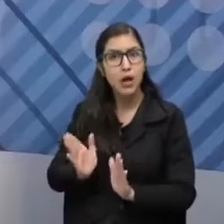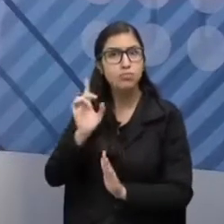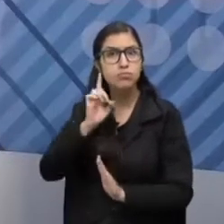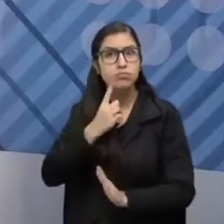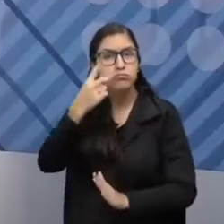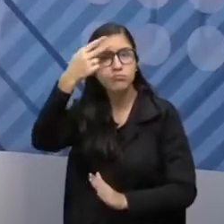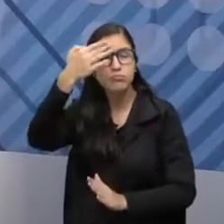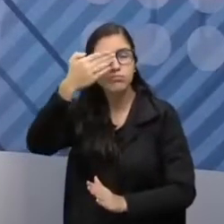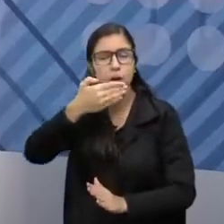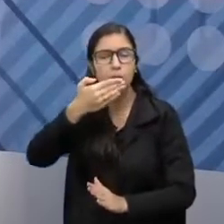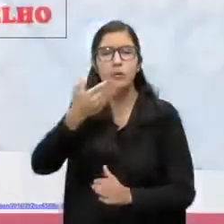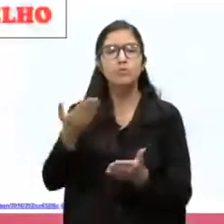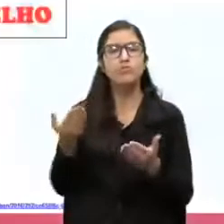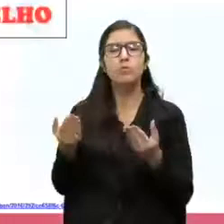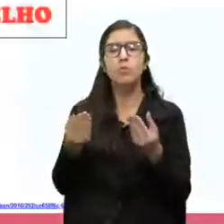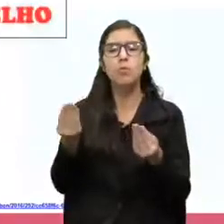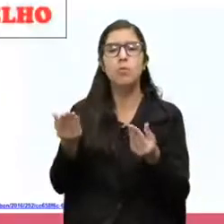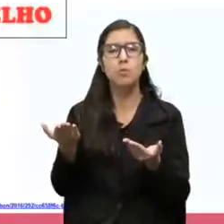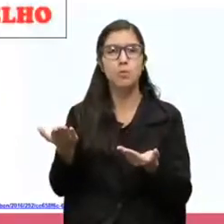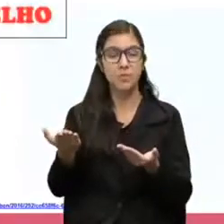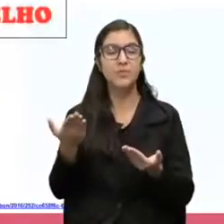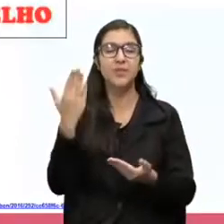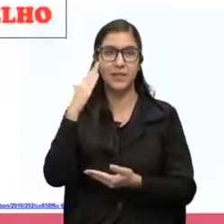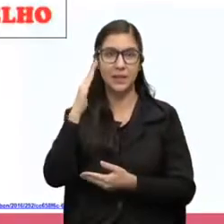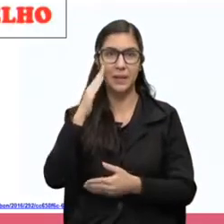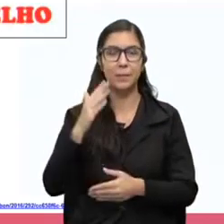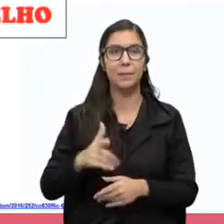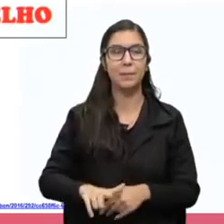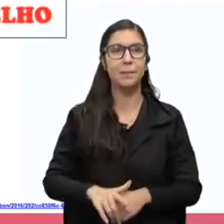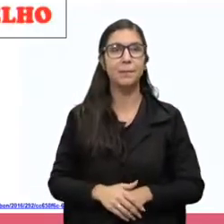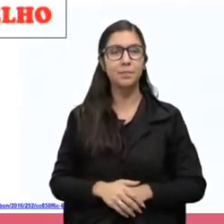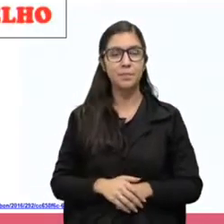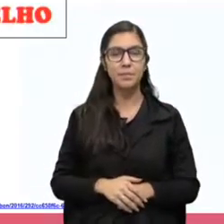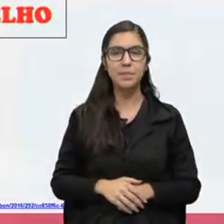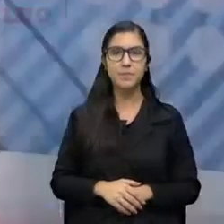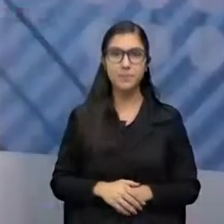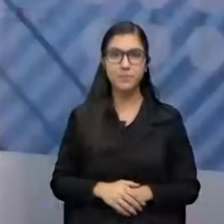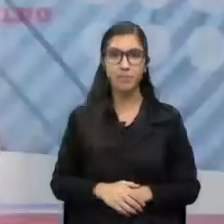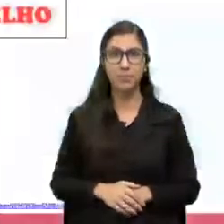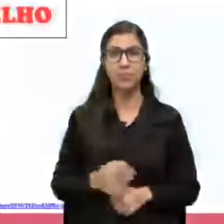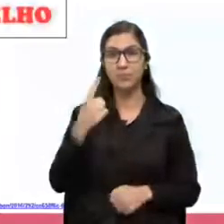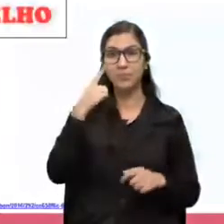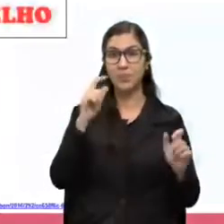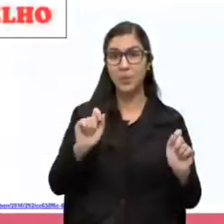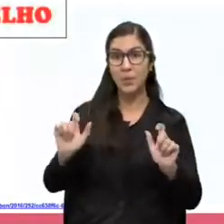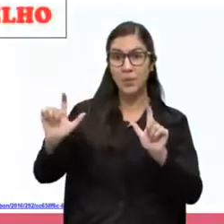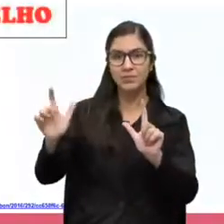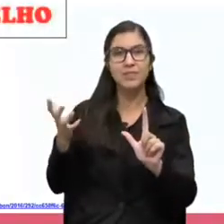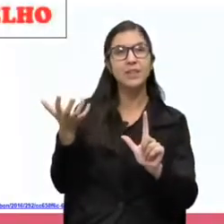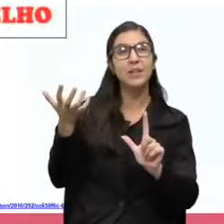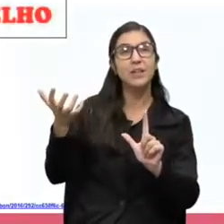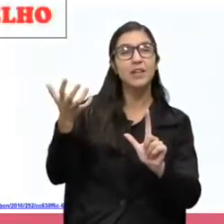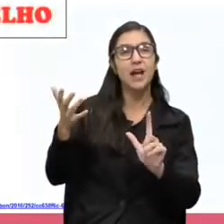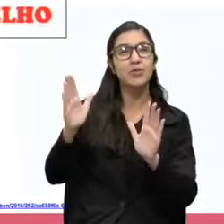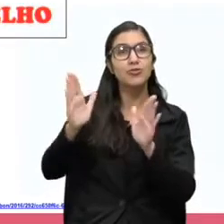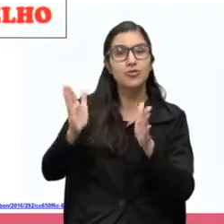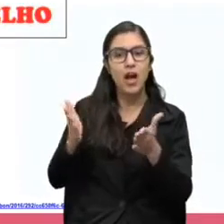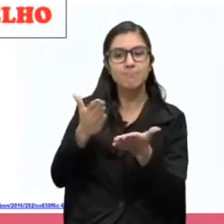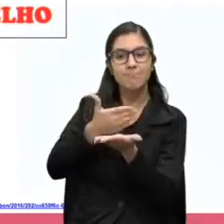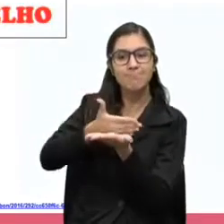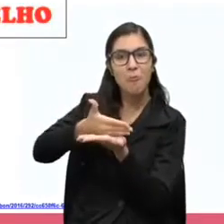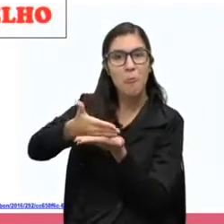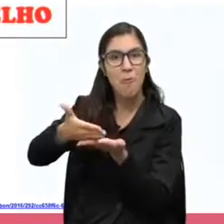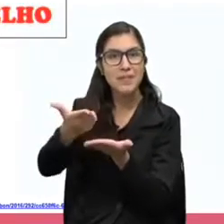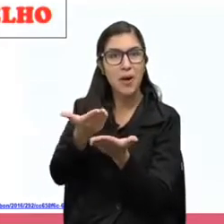surdo-cegueira, certo? Então vamos entender um pouquinho isso. Vamos ao quadro que eu quero já iniciar a